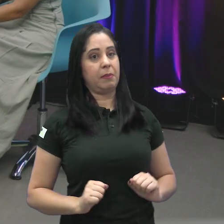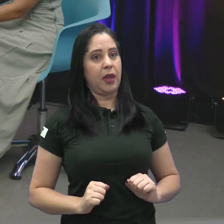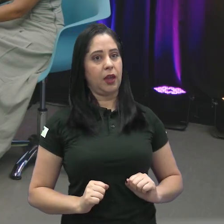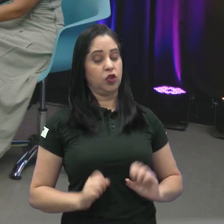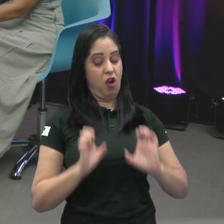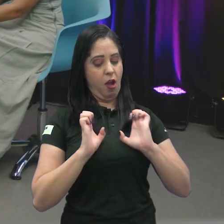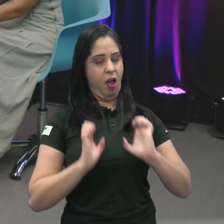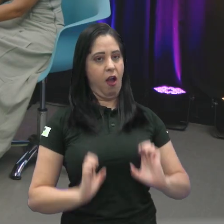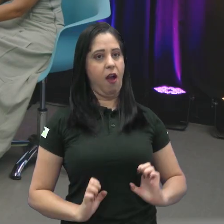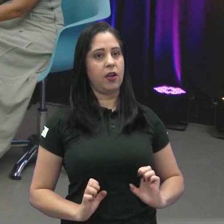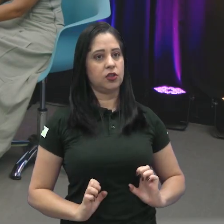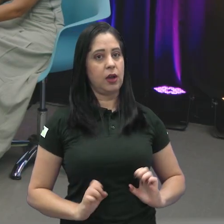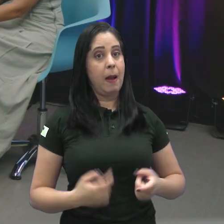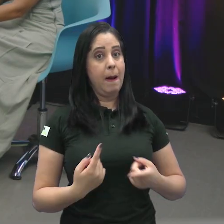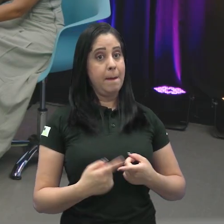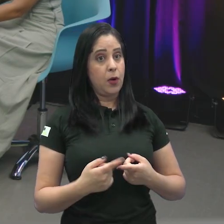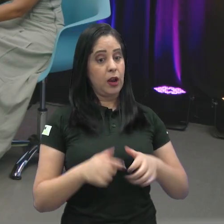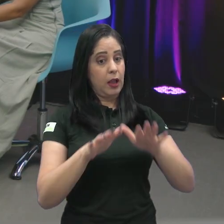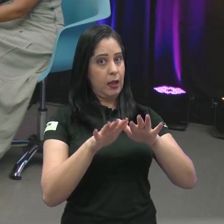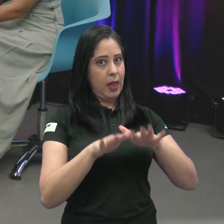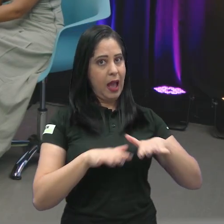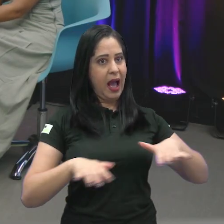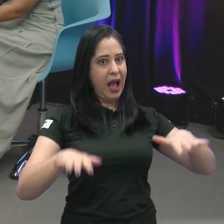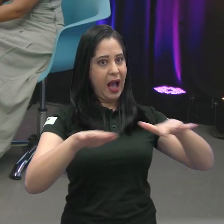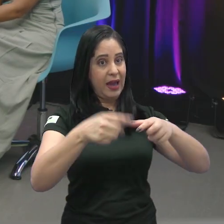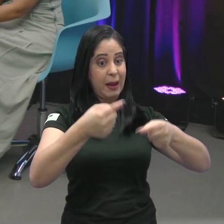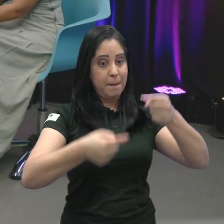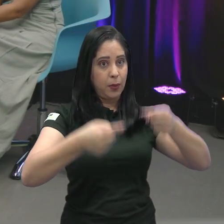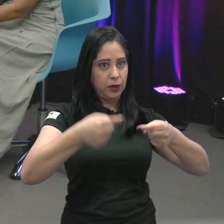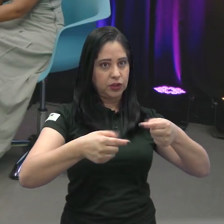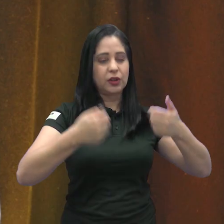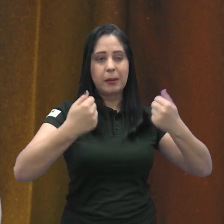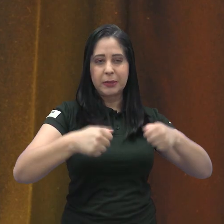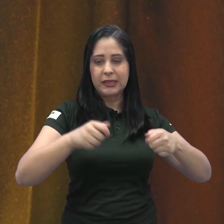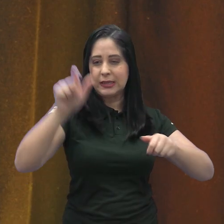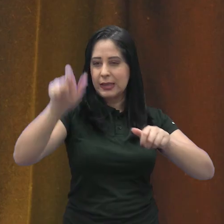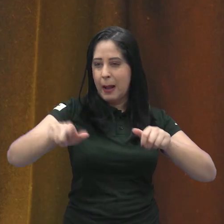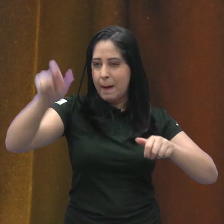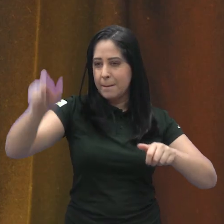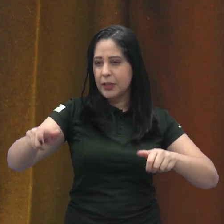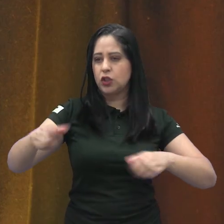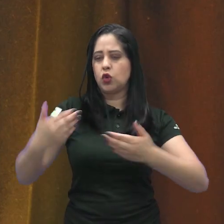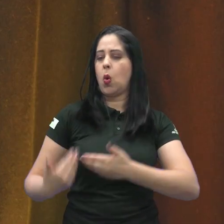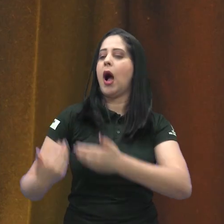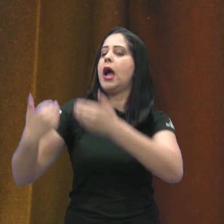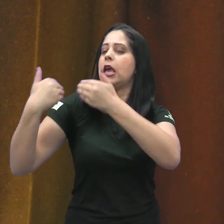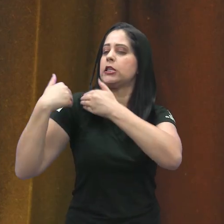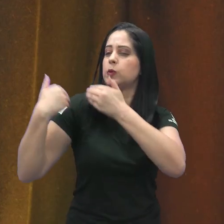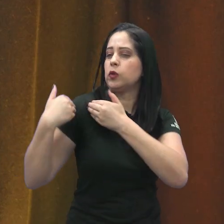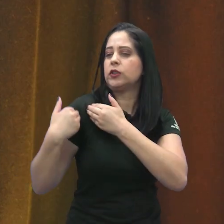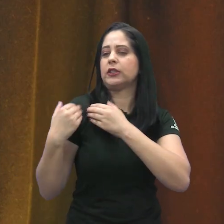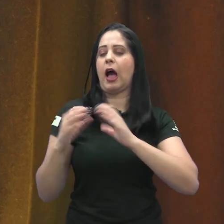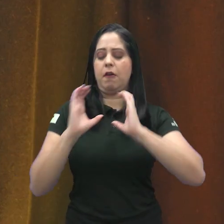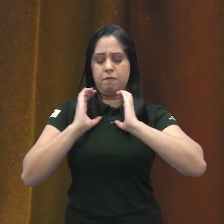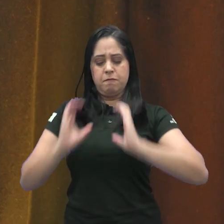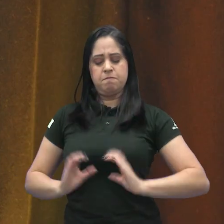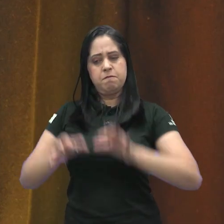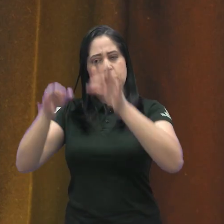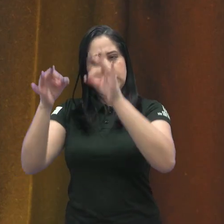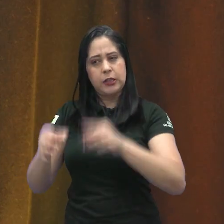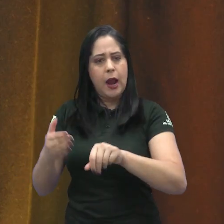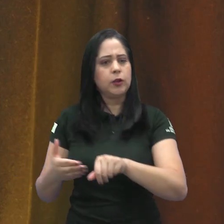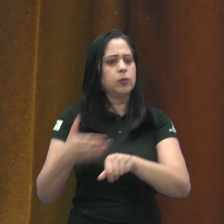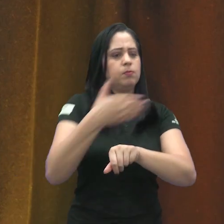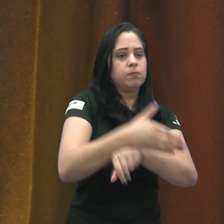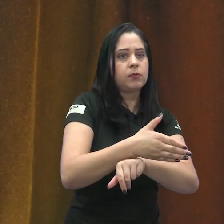dos princípios. Mas a política precisa muito de gente comprometida, gente com